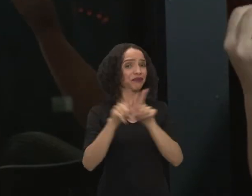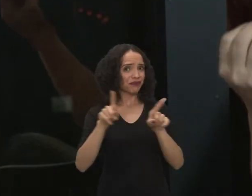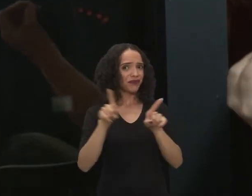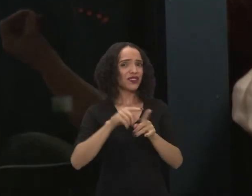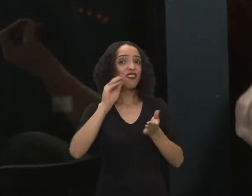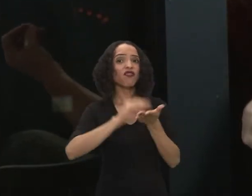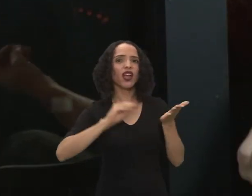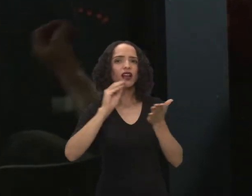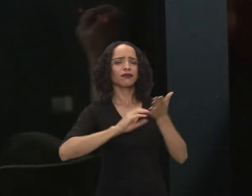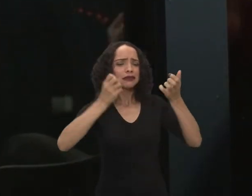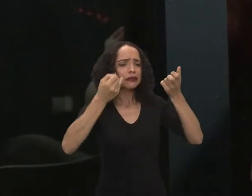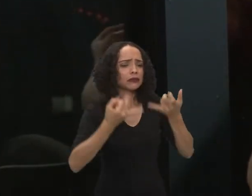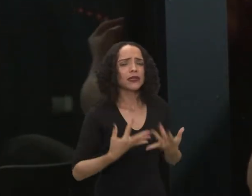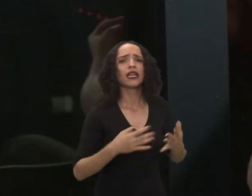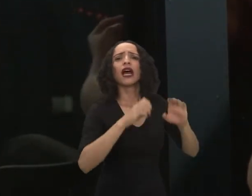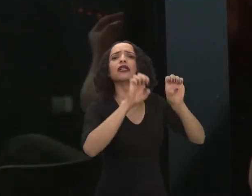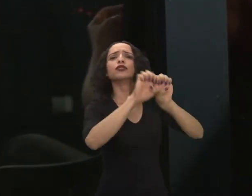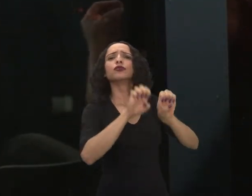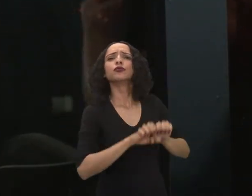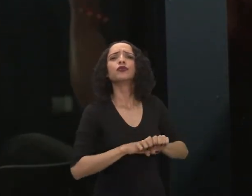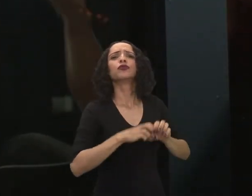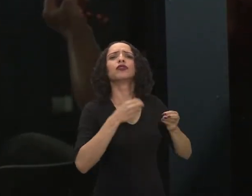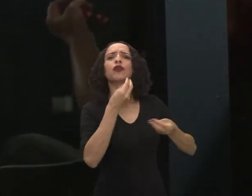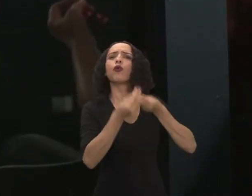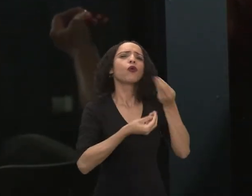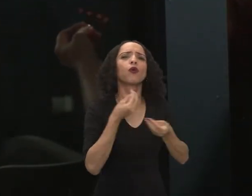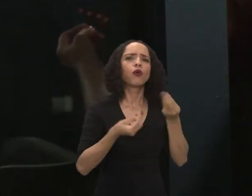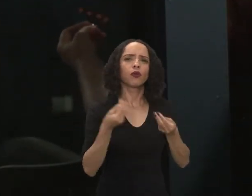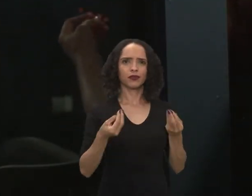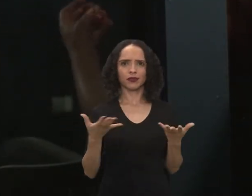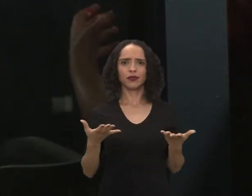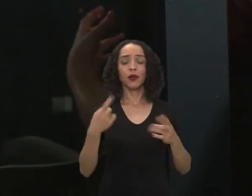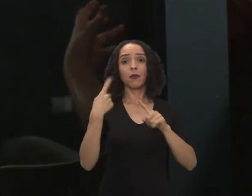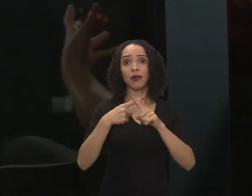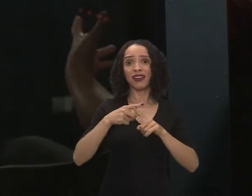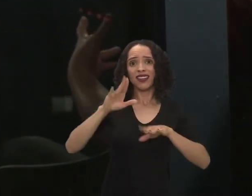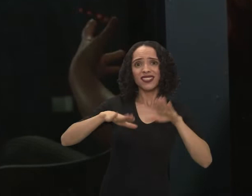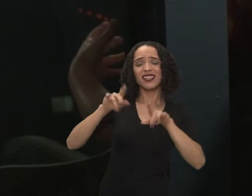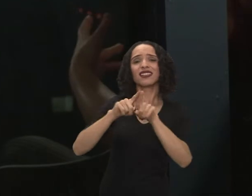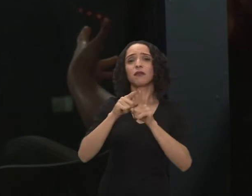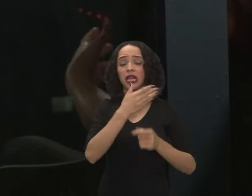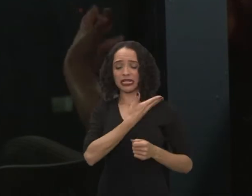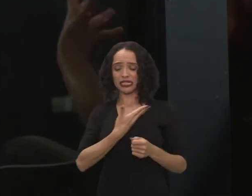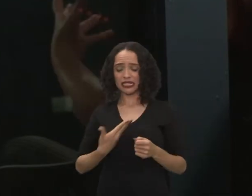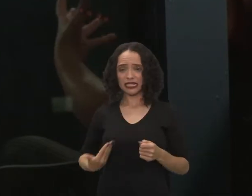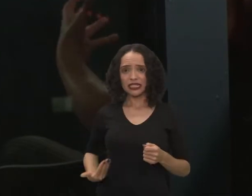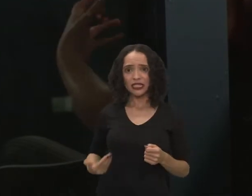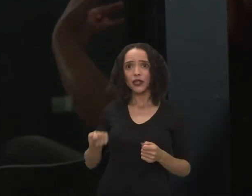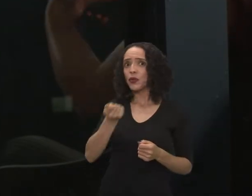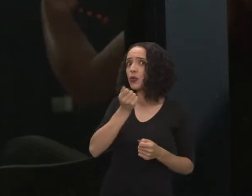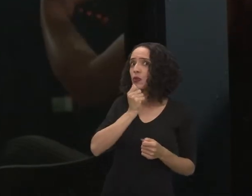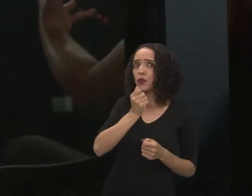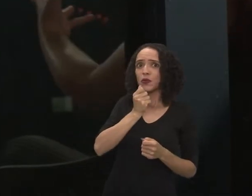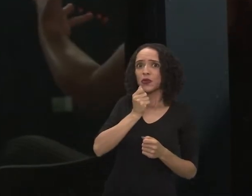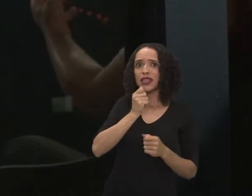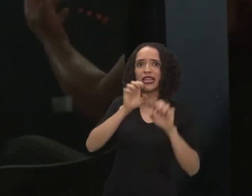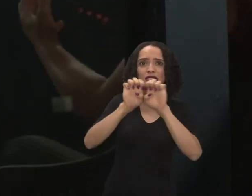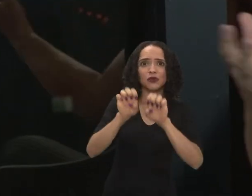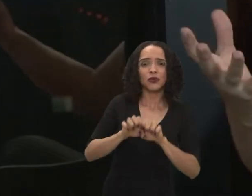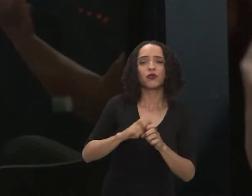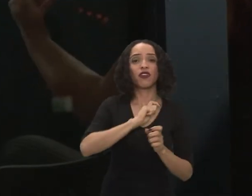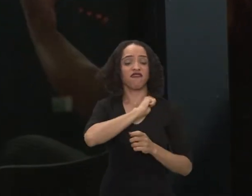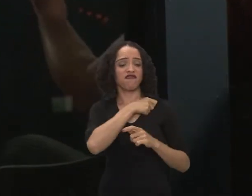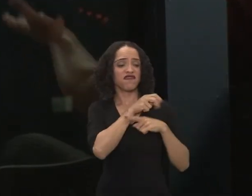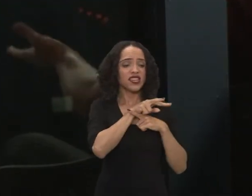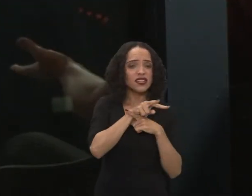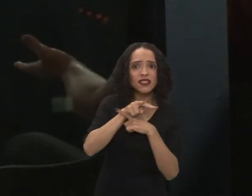que estrutura a gente vai fazer isso, porque muitas vezes o Estado não oferece sequer uma estrutura de fiscalização